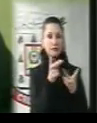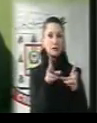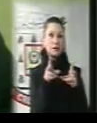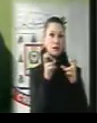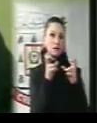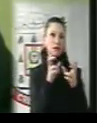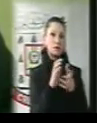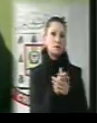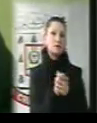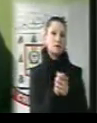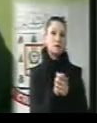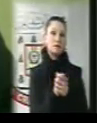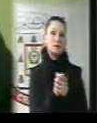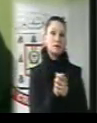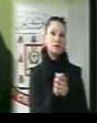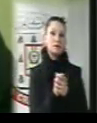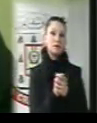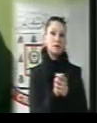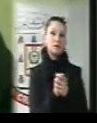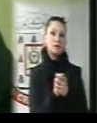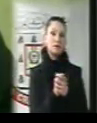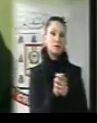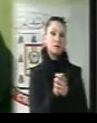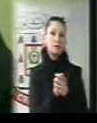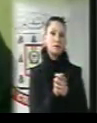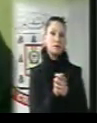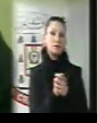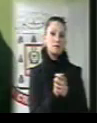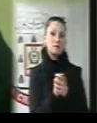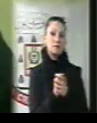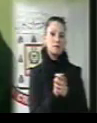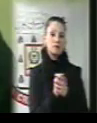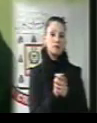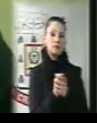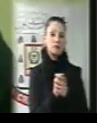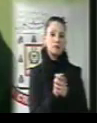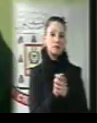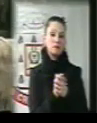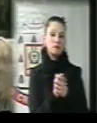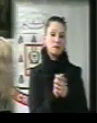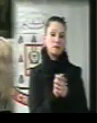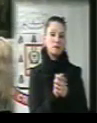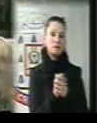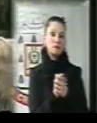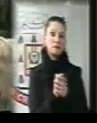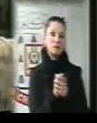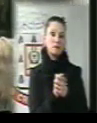prioridade, não é assim. Para dentro discutir que a prioridade não tem dentro, tendo essa